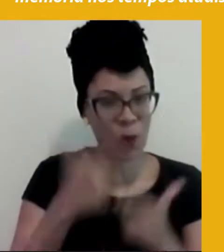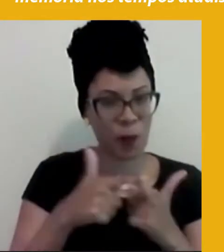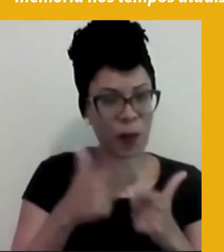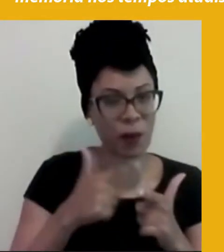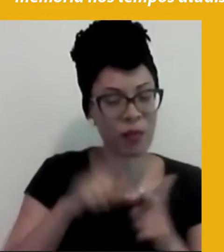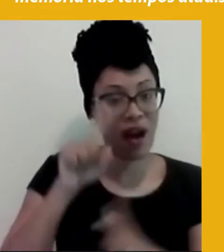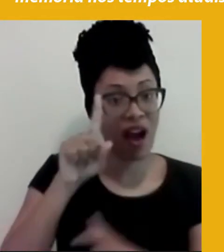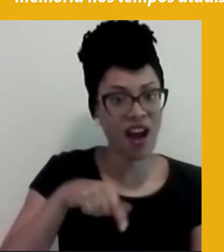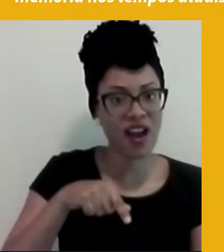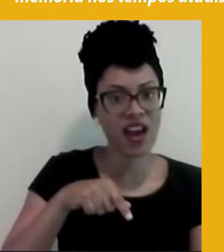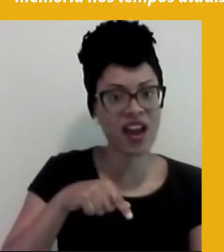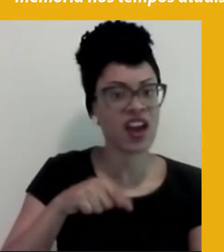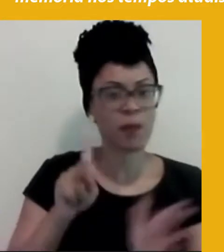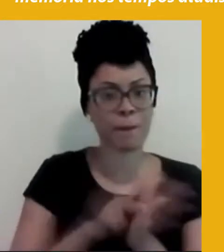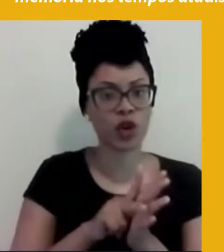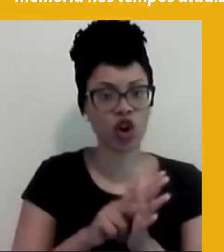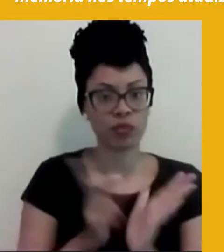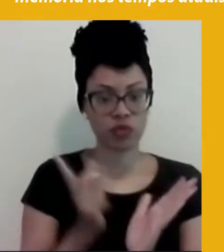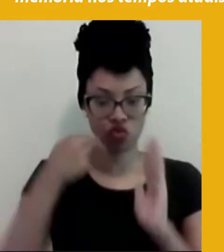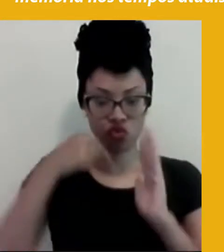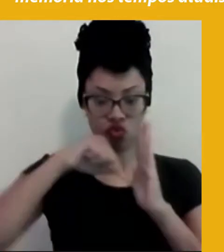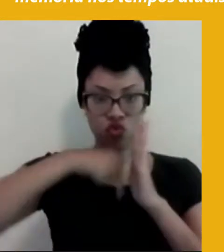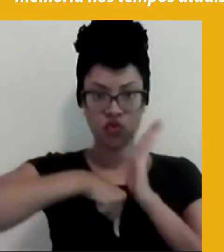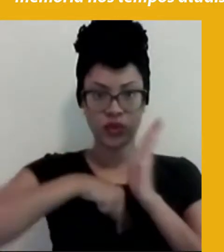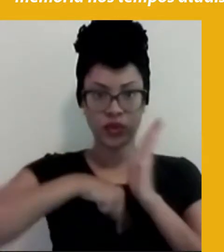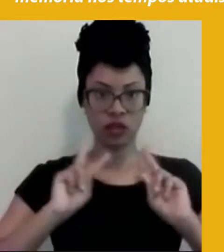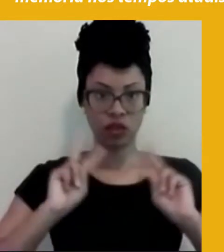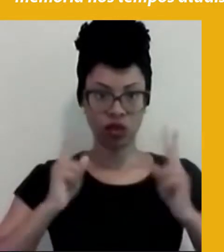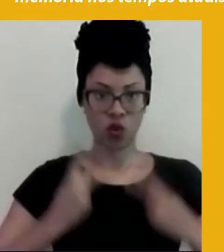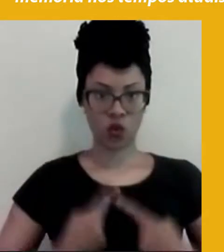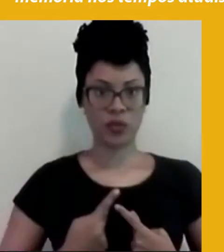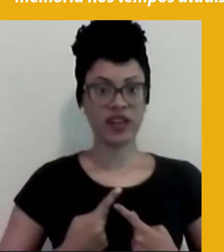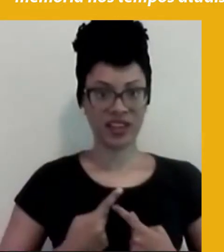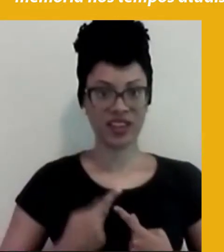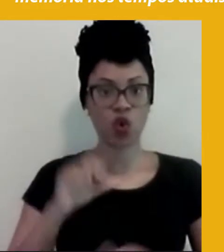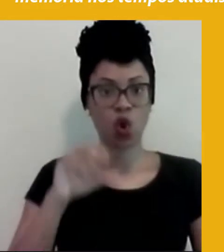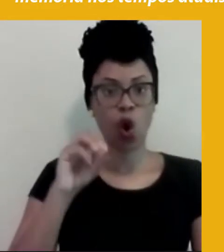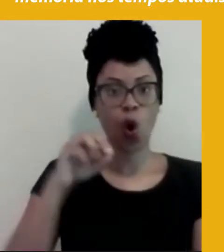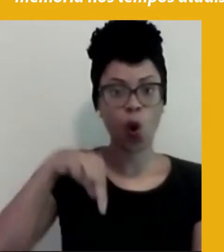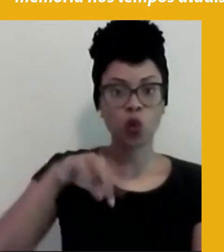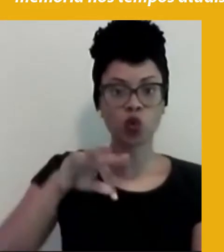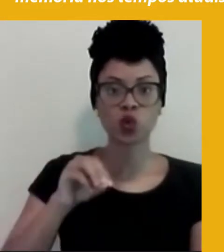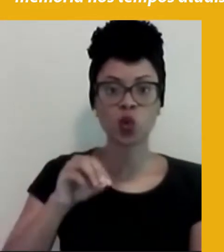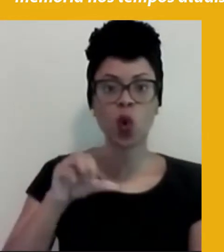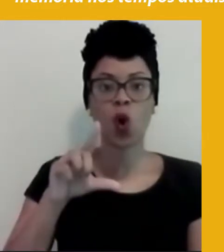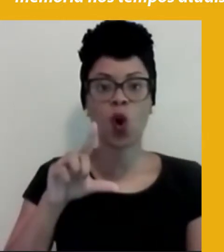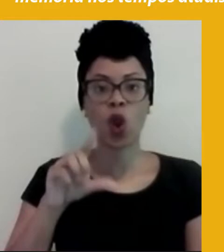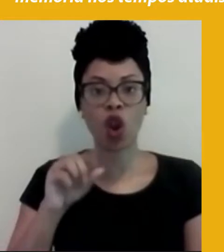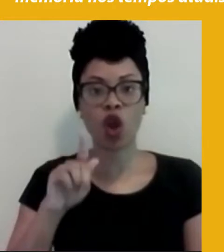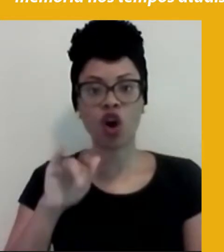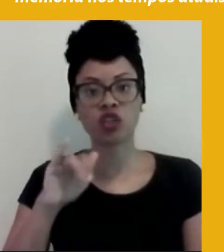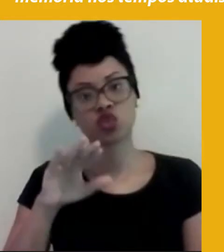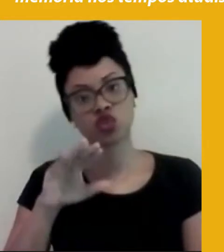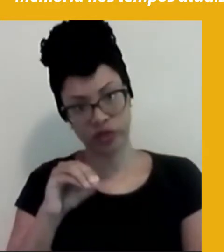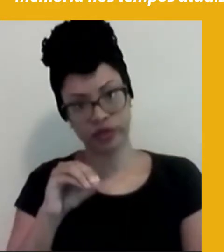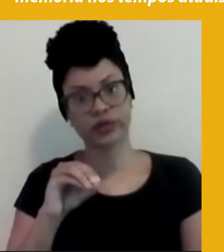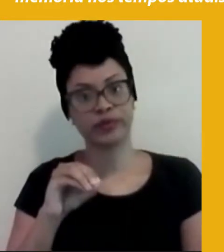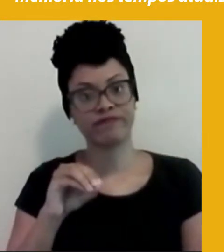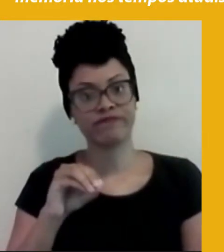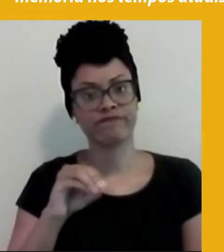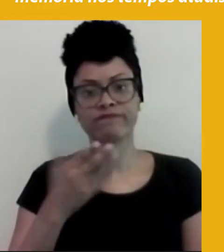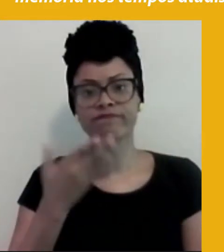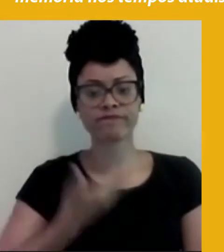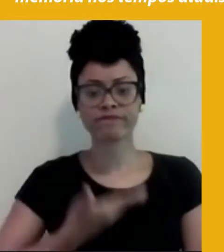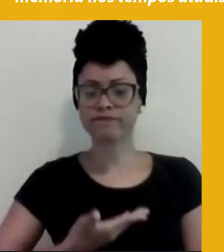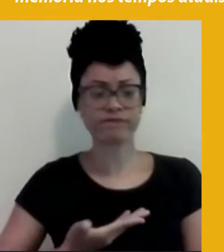essência do homem, na sua compreensão moderna de sujeito, Né? Então, assim, a minha pergunta é, será que uma